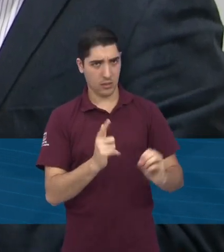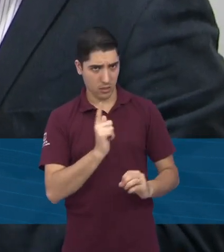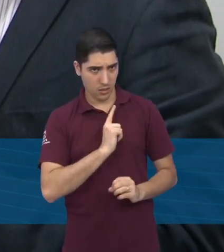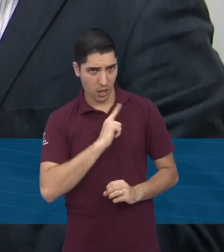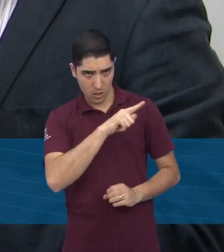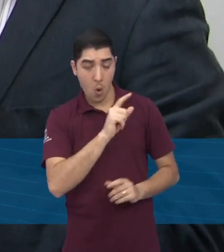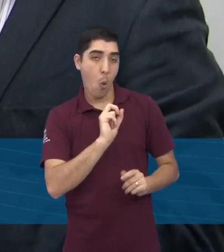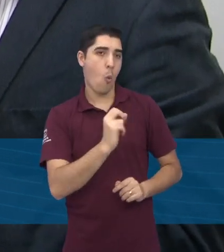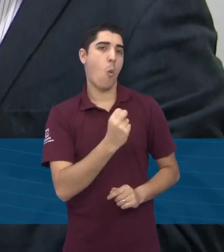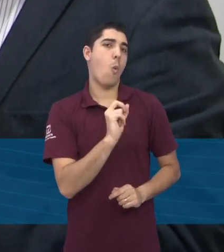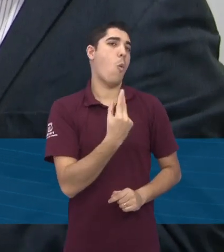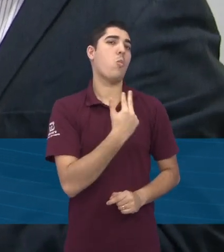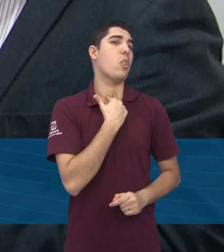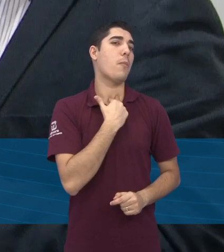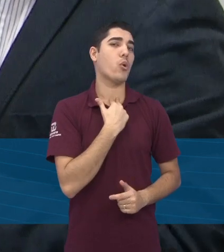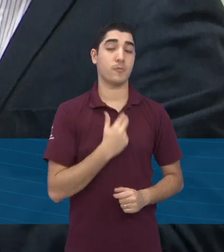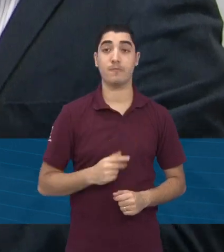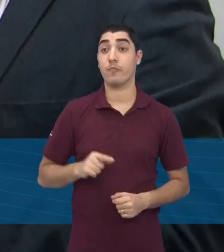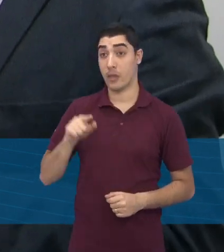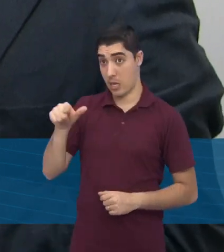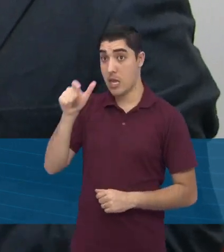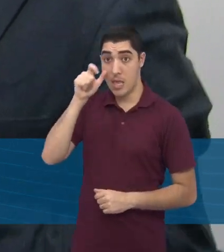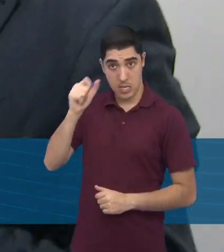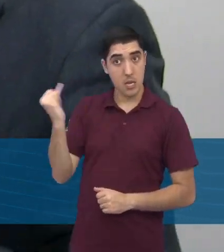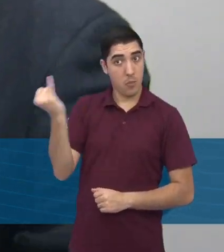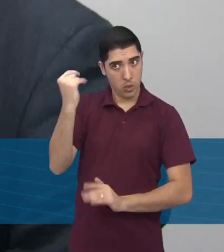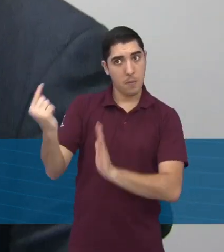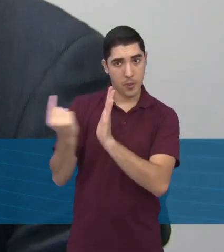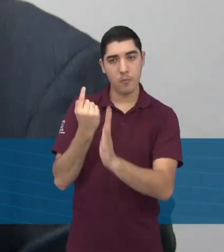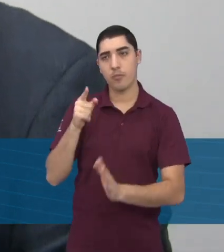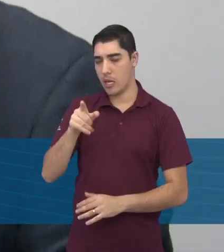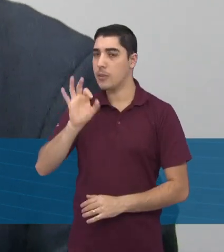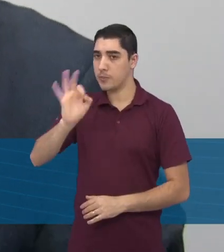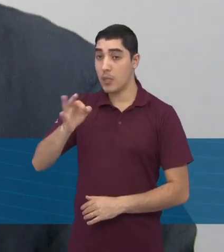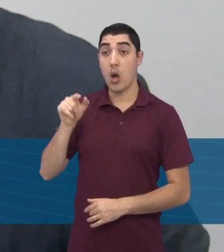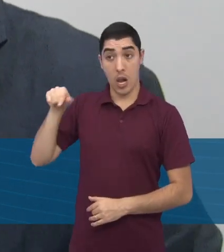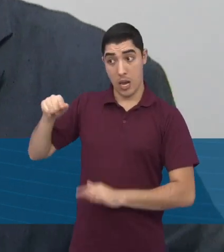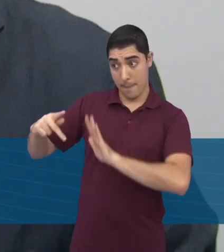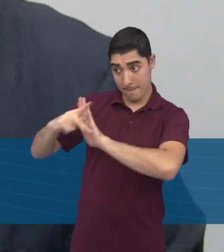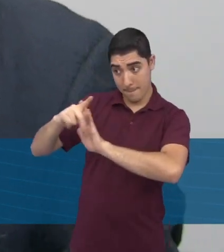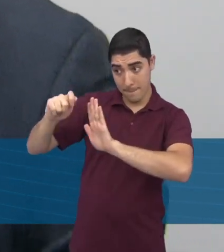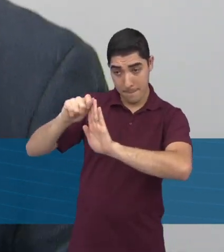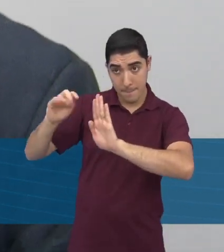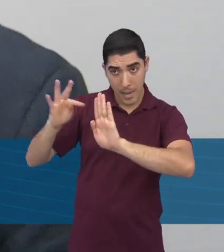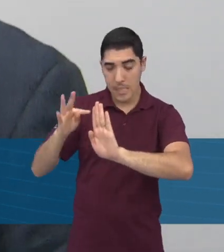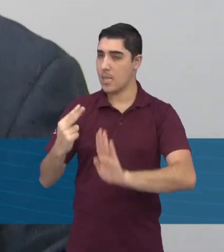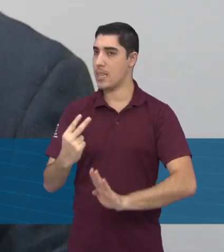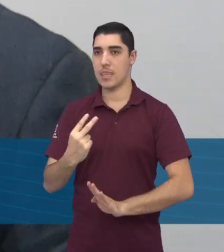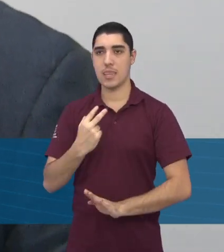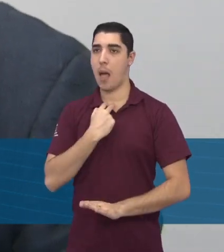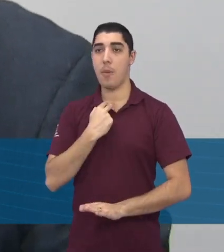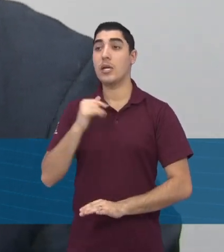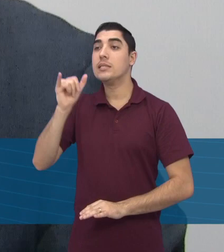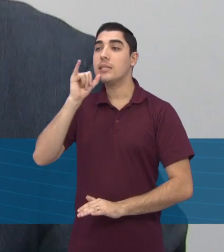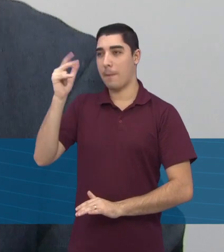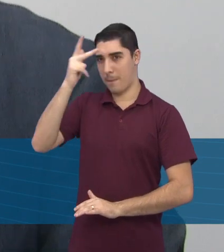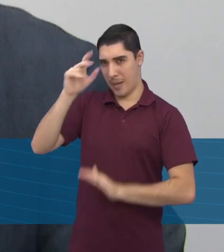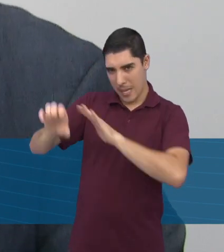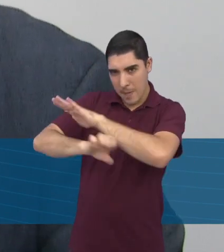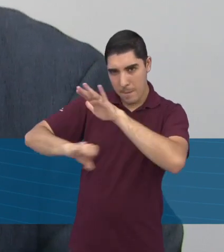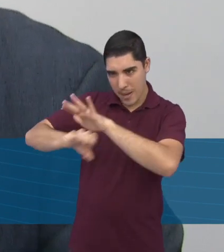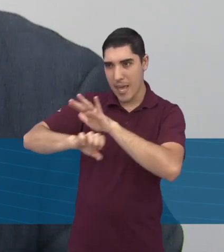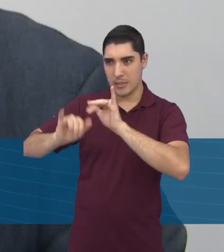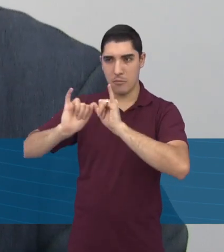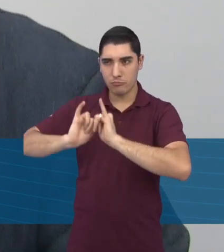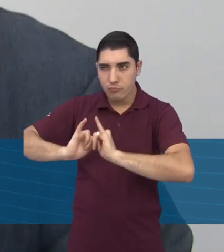feito? Bem interessante a sua pergunta, porque não sei se todos sabem, mas é isso mesmo. O PAT não pode, a pessoa que divulga a